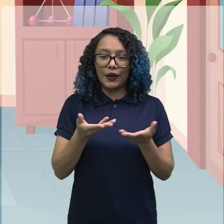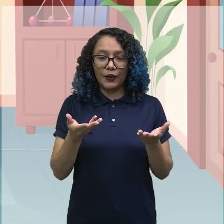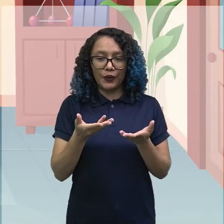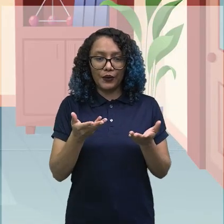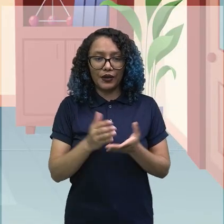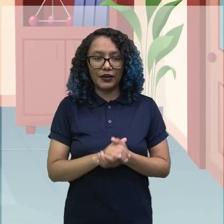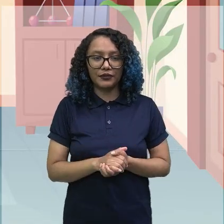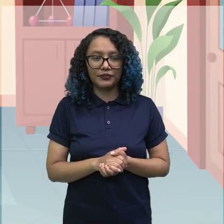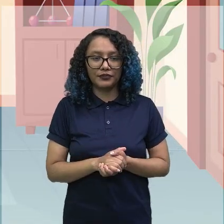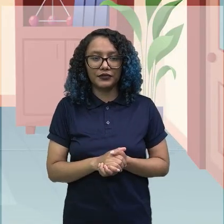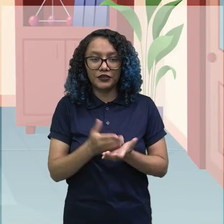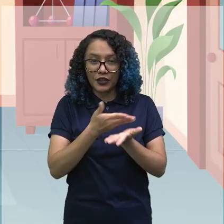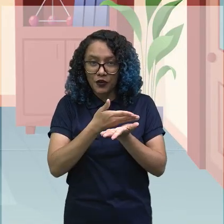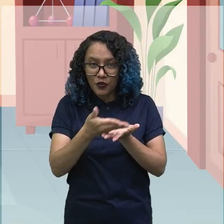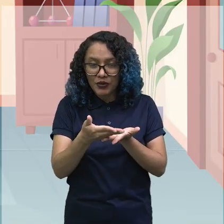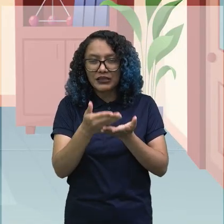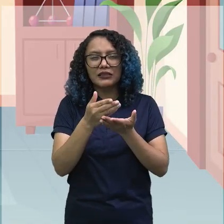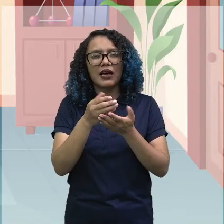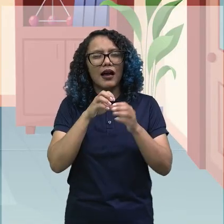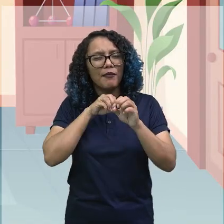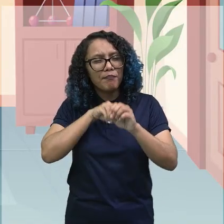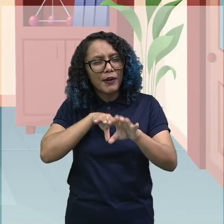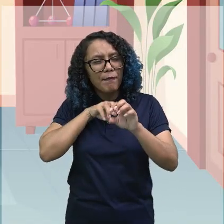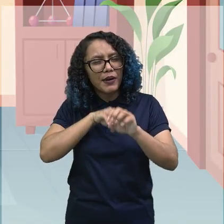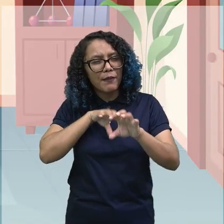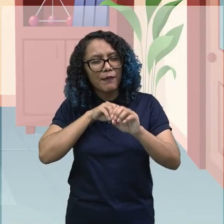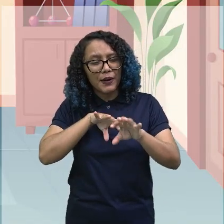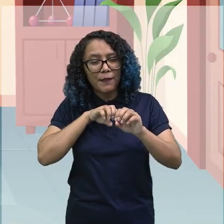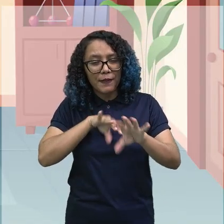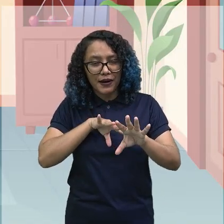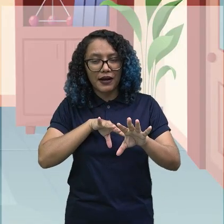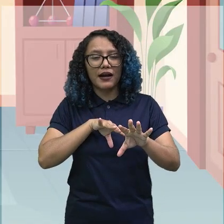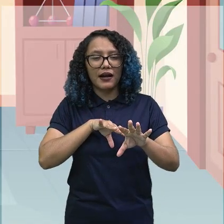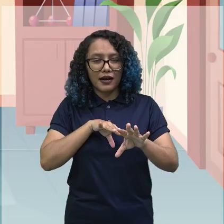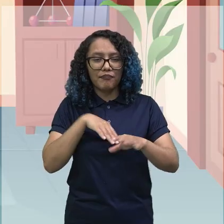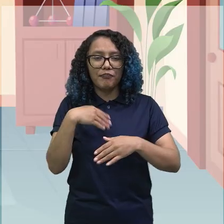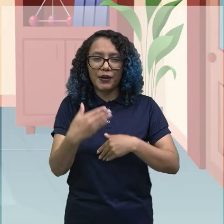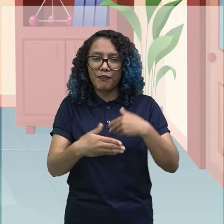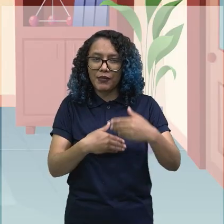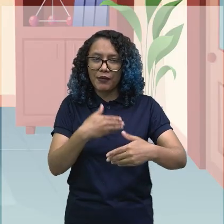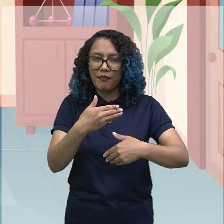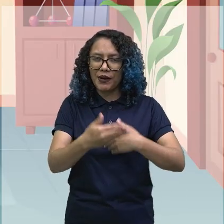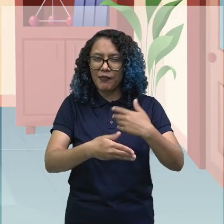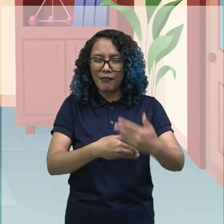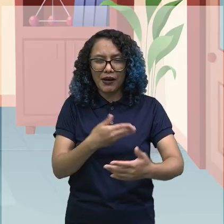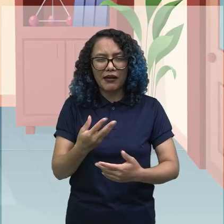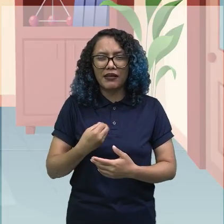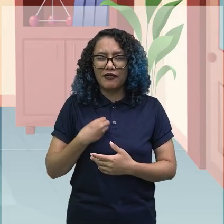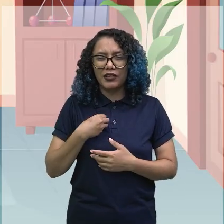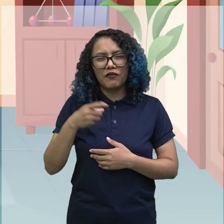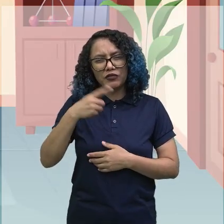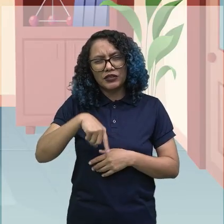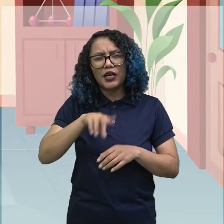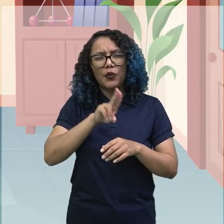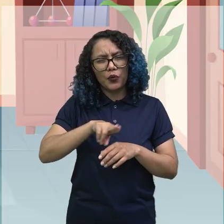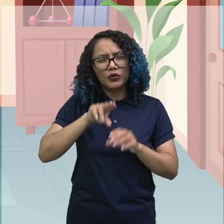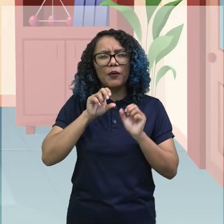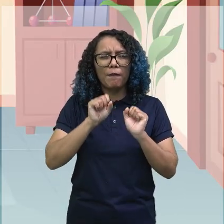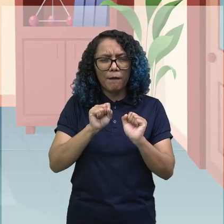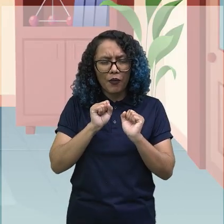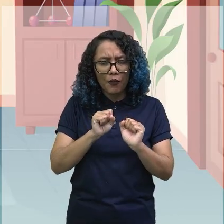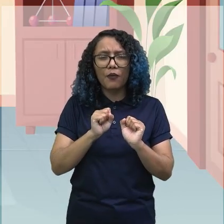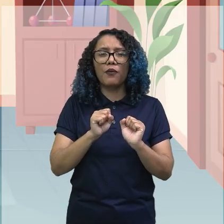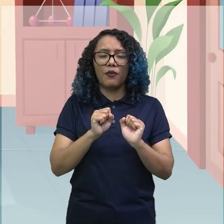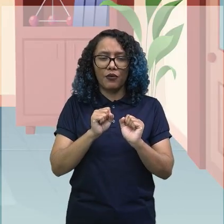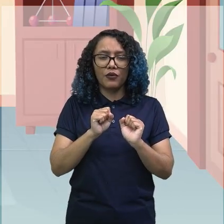vai começar ensinando para vocês que no decorrer da vida de vocês até, né, você pode utilizar